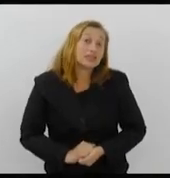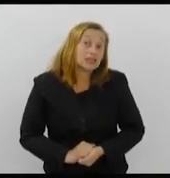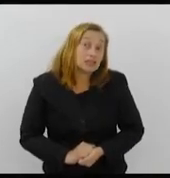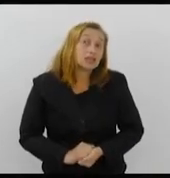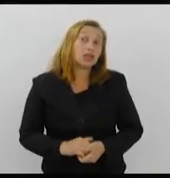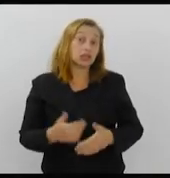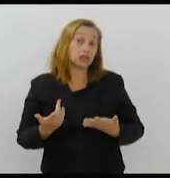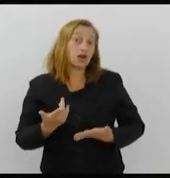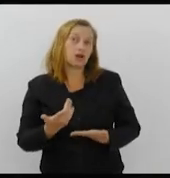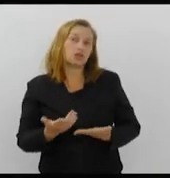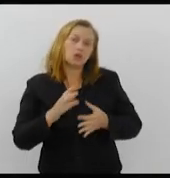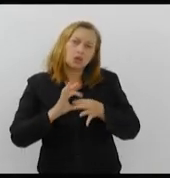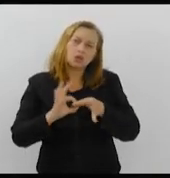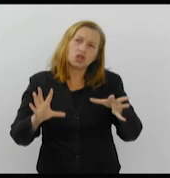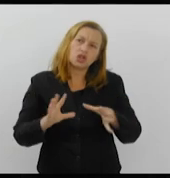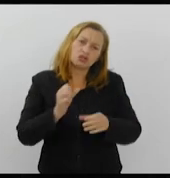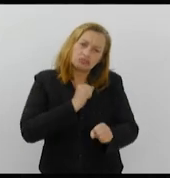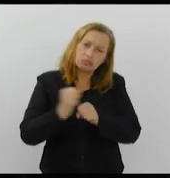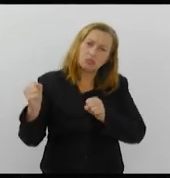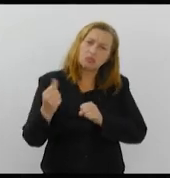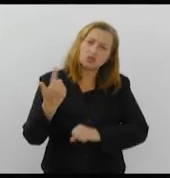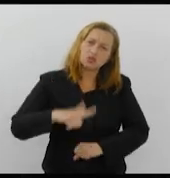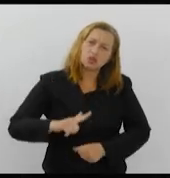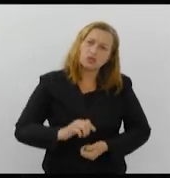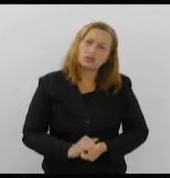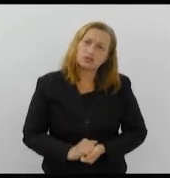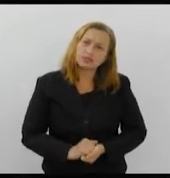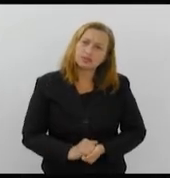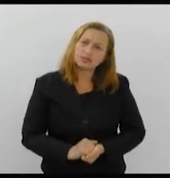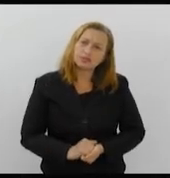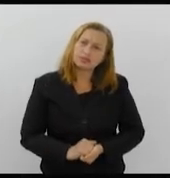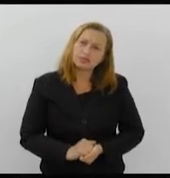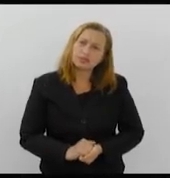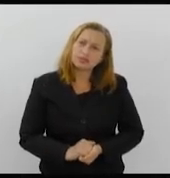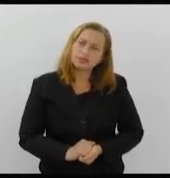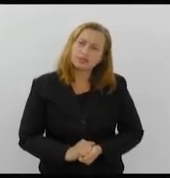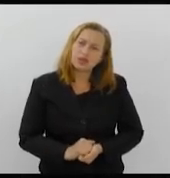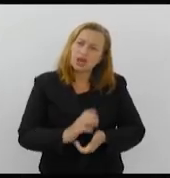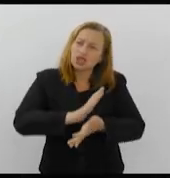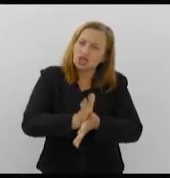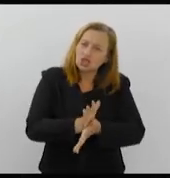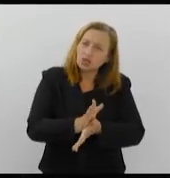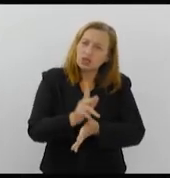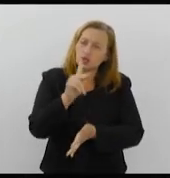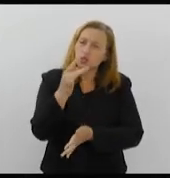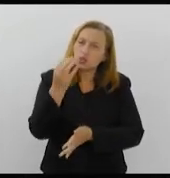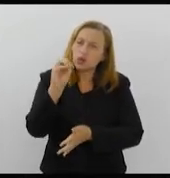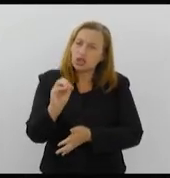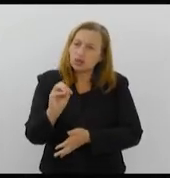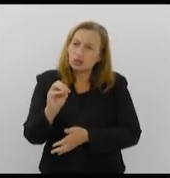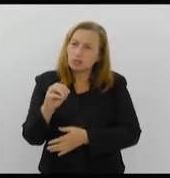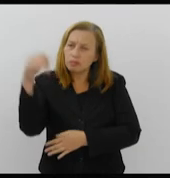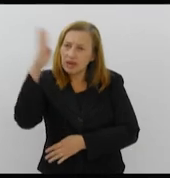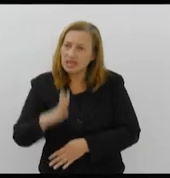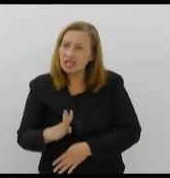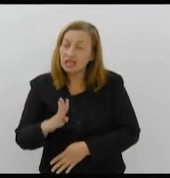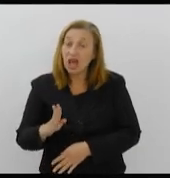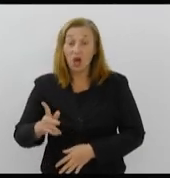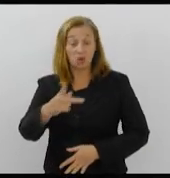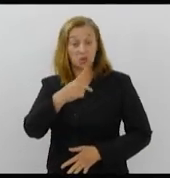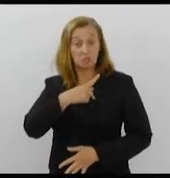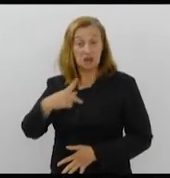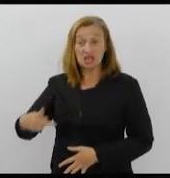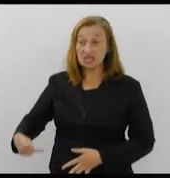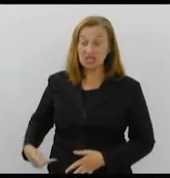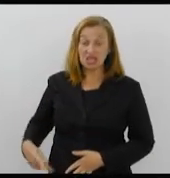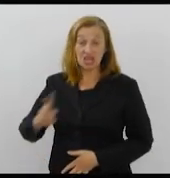Então, deixo aqui mais uma vez o meu repúdio a essa destruição do nosso hino brasileiro, aonde o presidente da